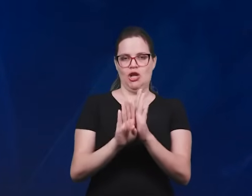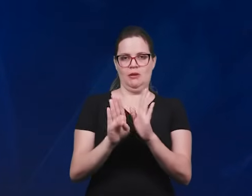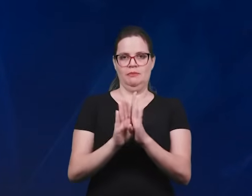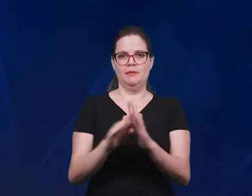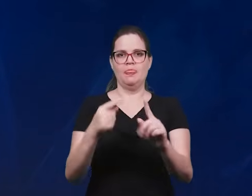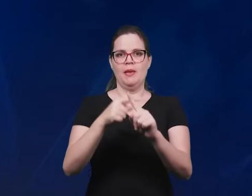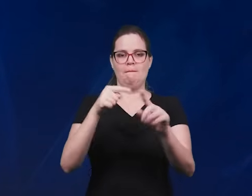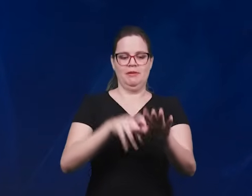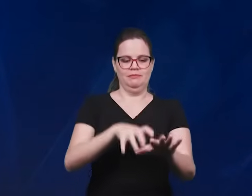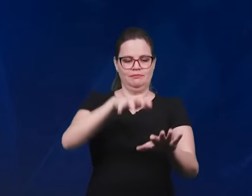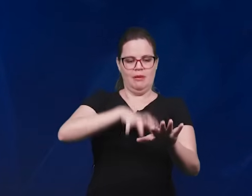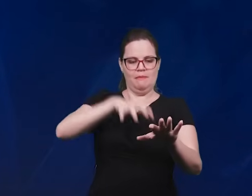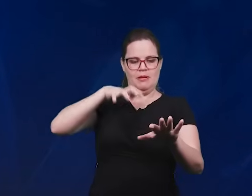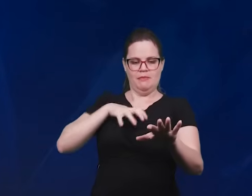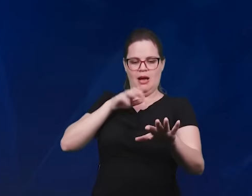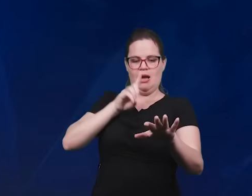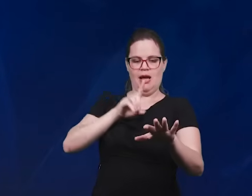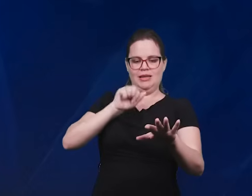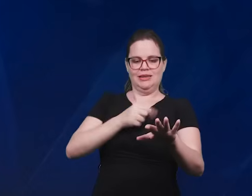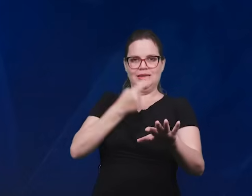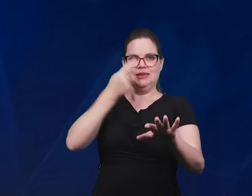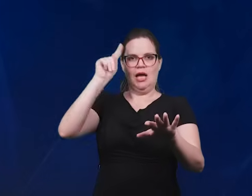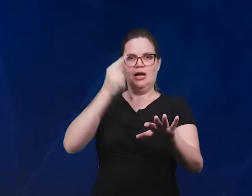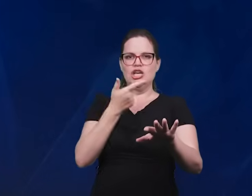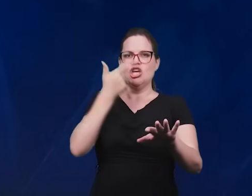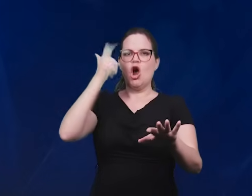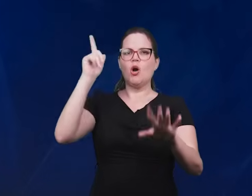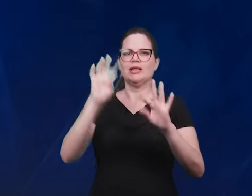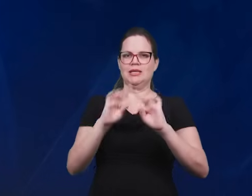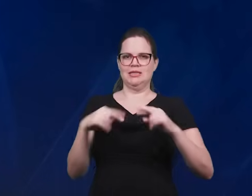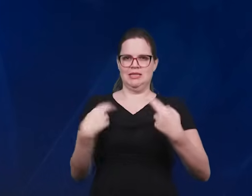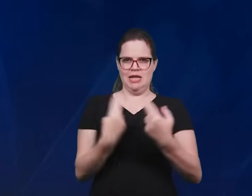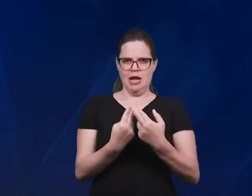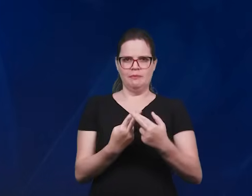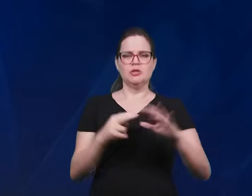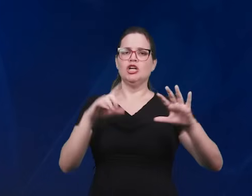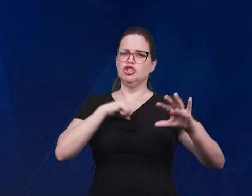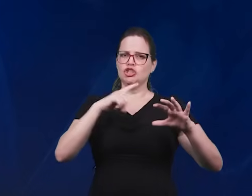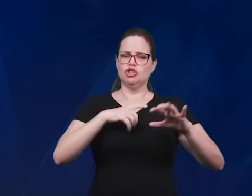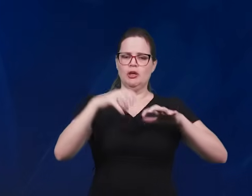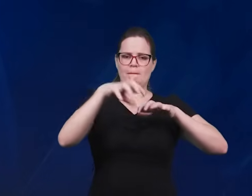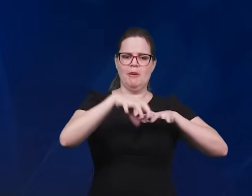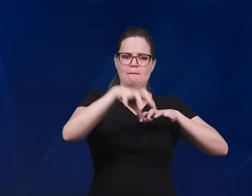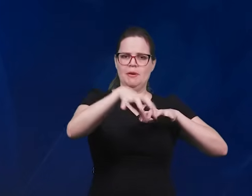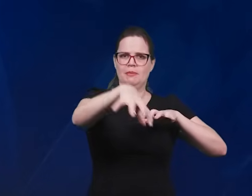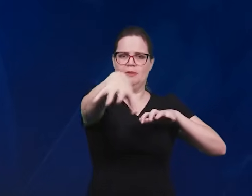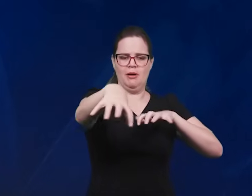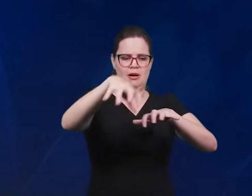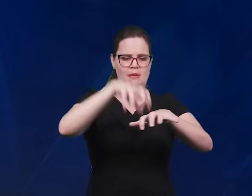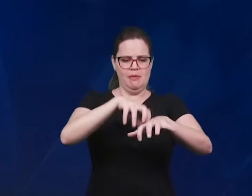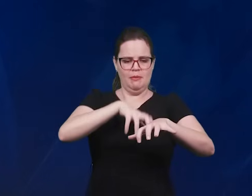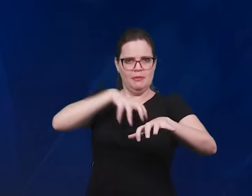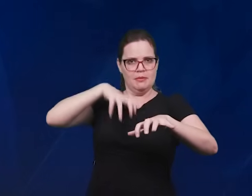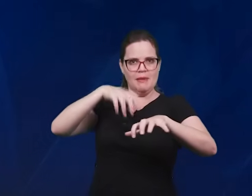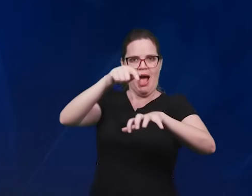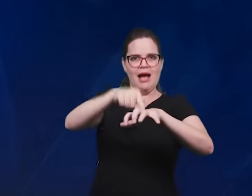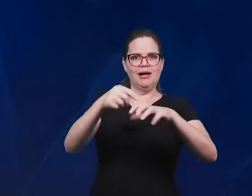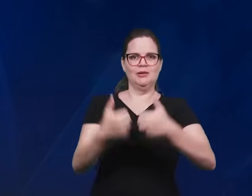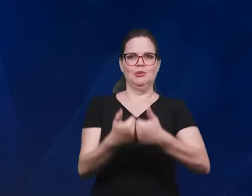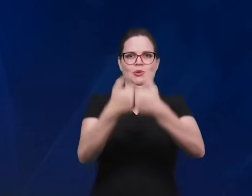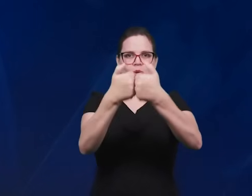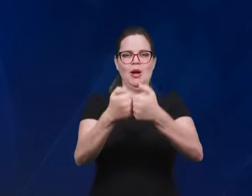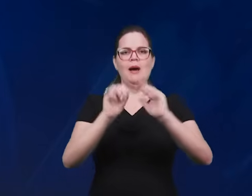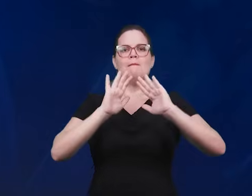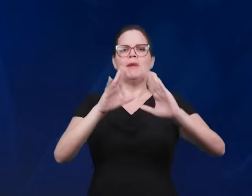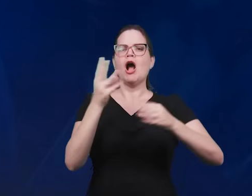na retaguarda. Todo o povo caminhava junto, sob a direção de Deus, por meio da nuvem